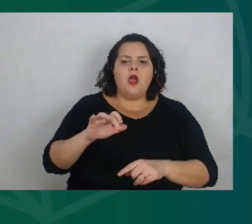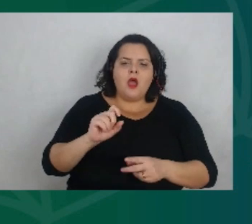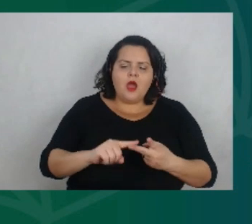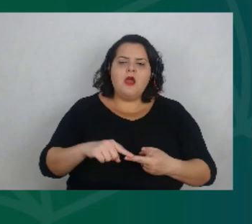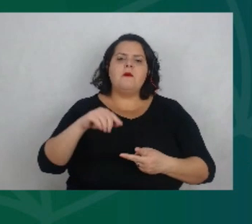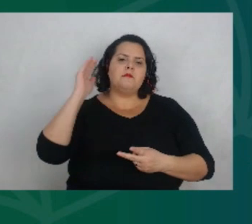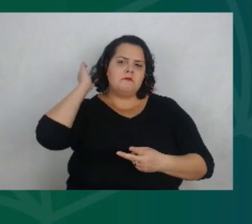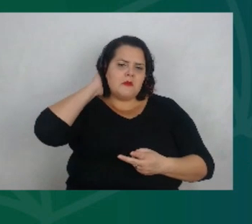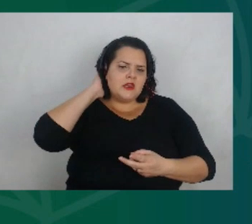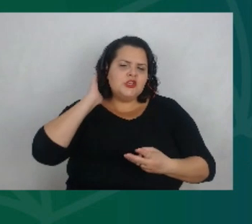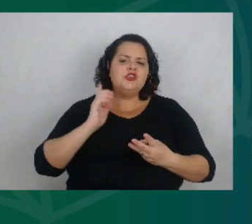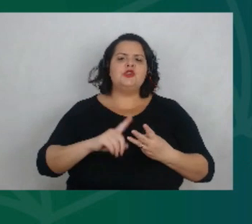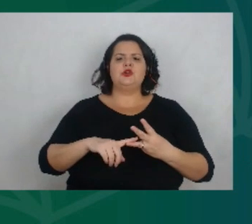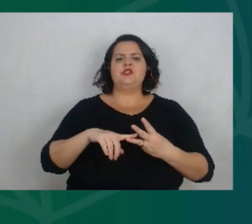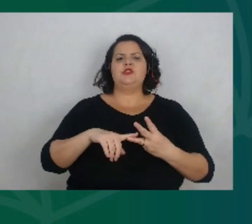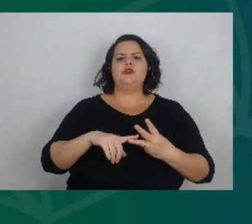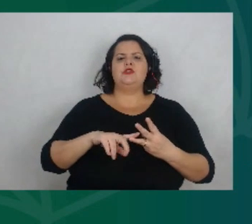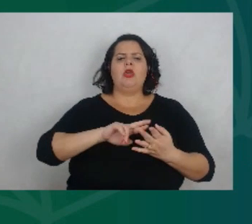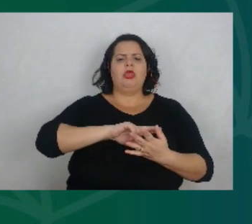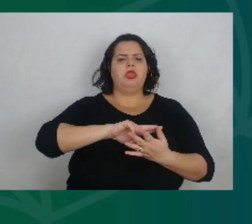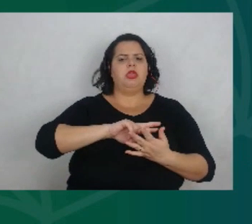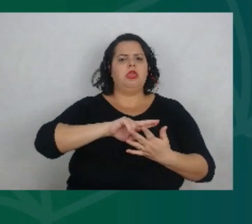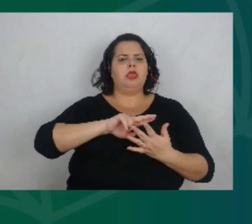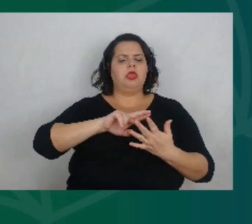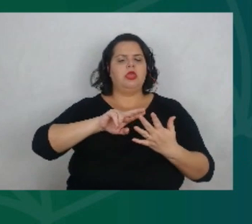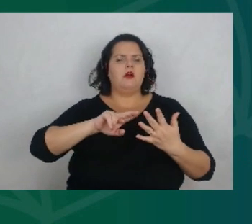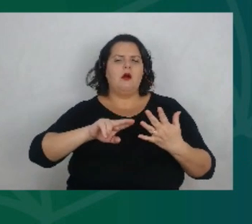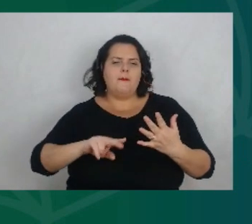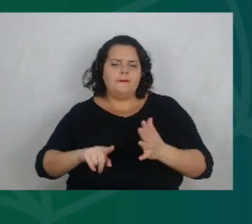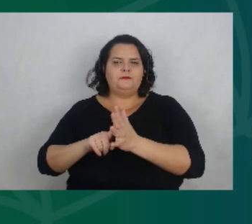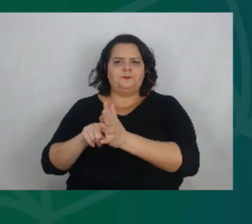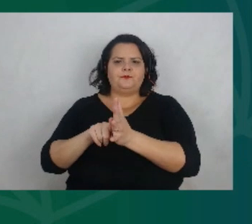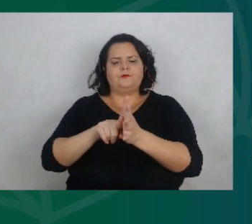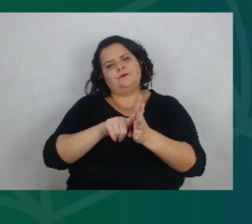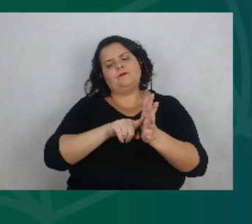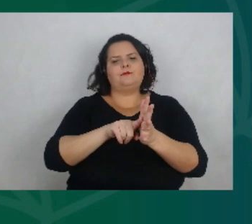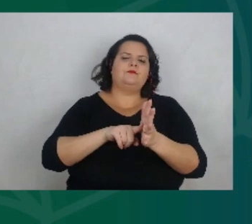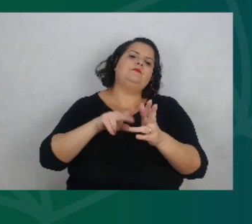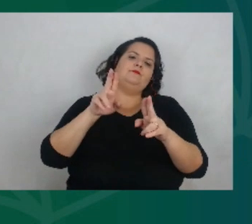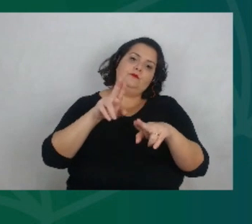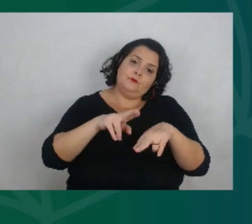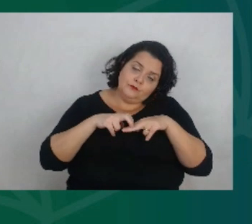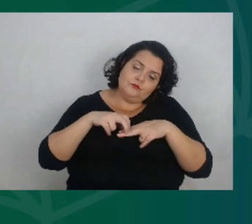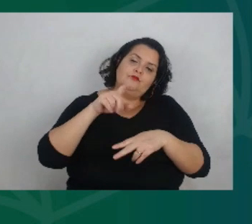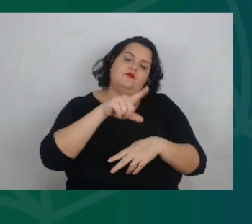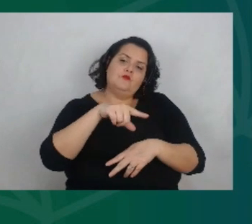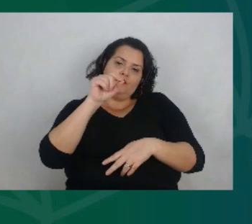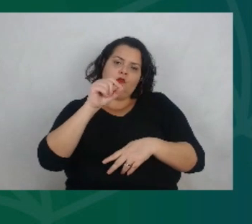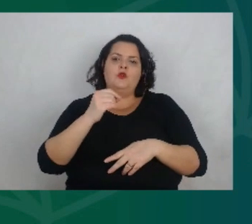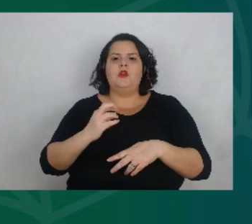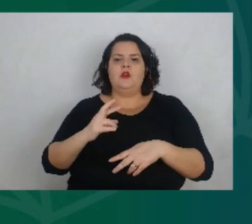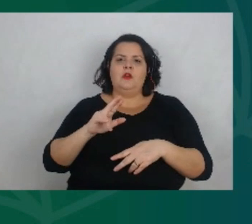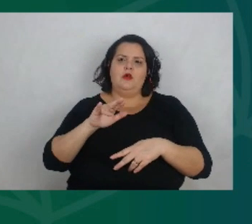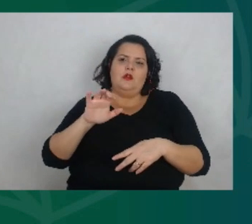etc. Então, ela participou de vários estudos clínicos e é por isso que o CRI da Unifesp foi escolhido